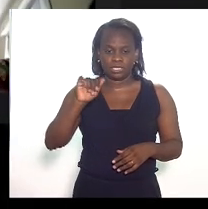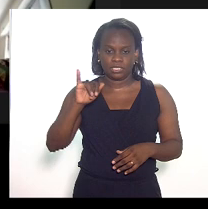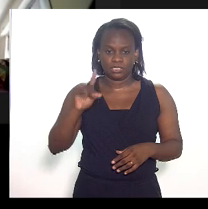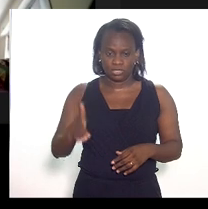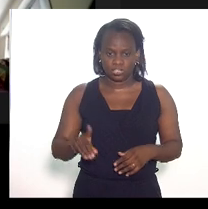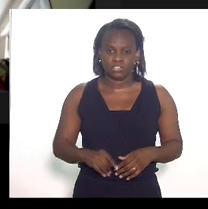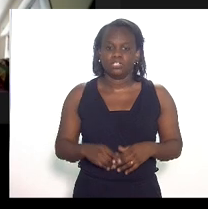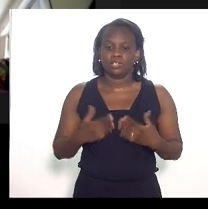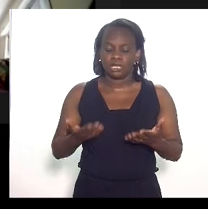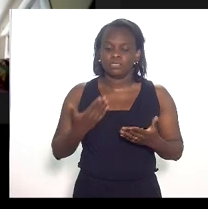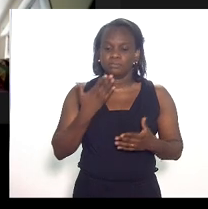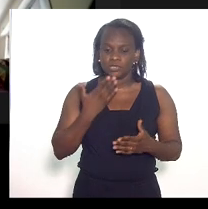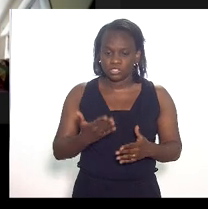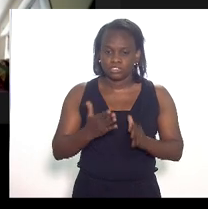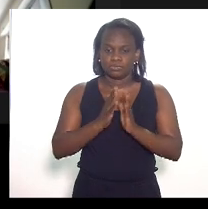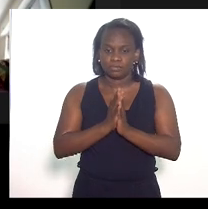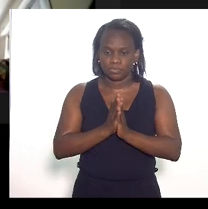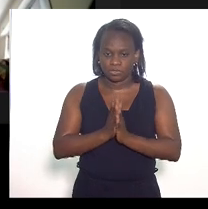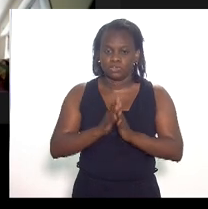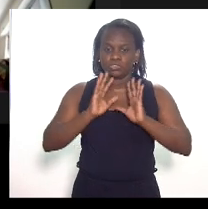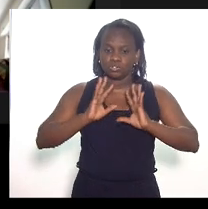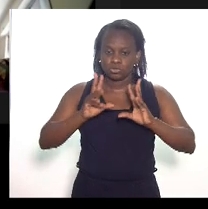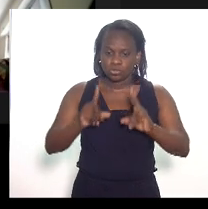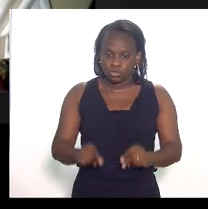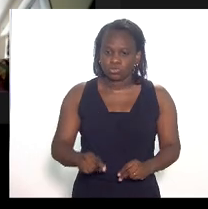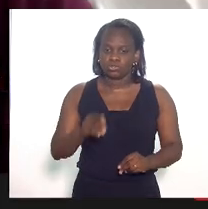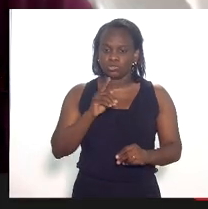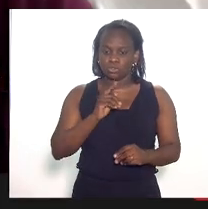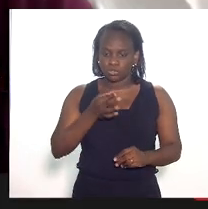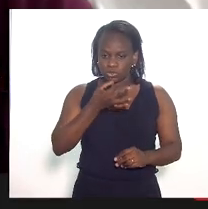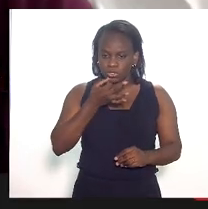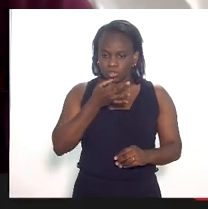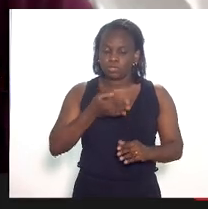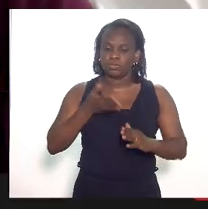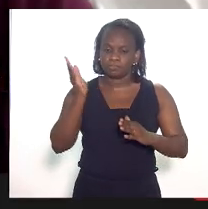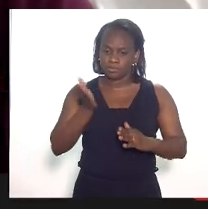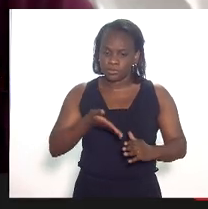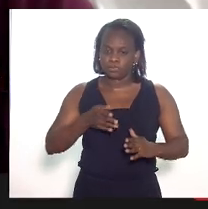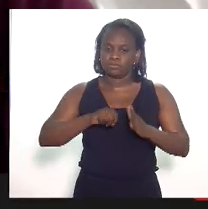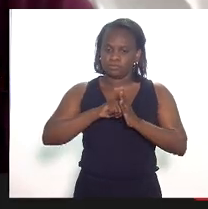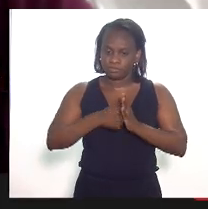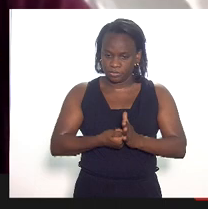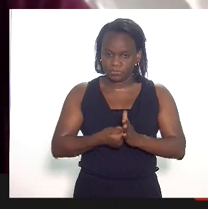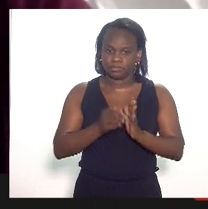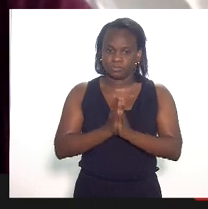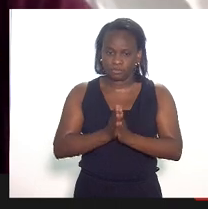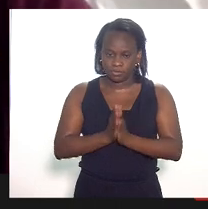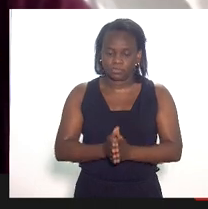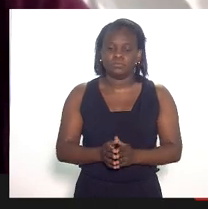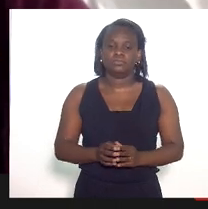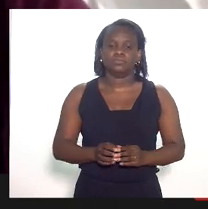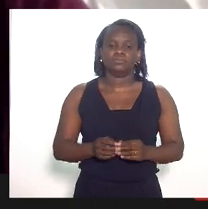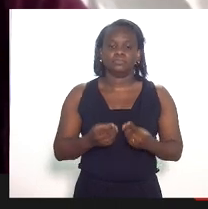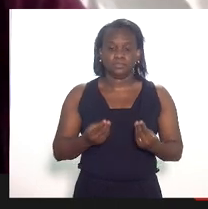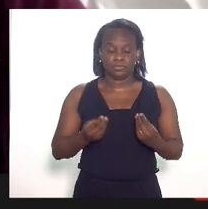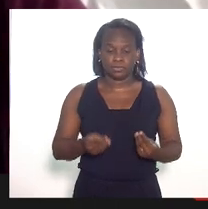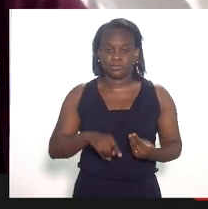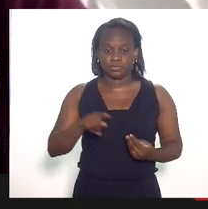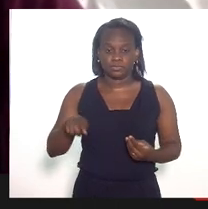fazer uma solicitação que todos mantivessem seus microfones fechados para que a gente